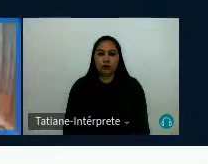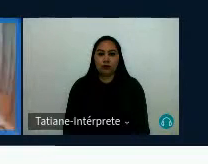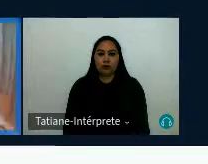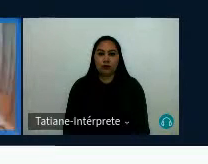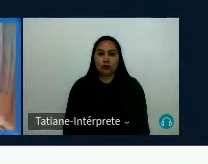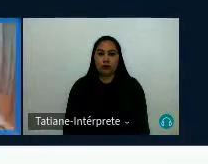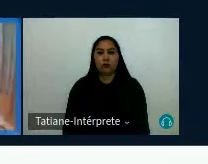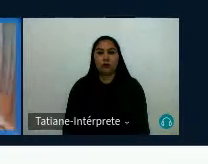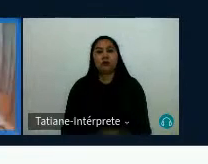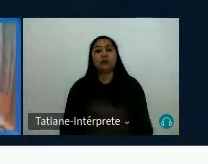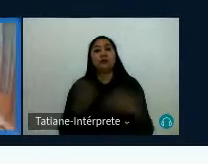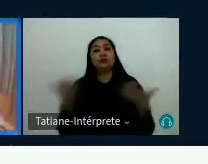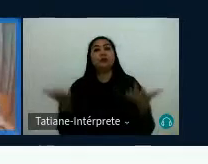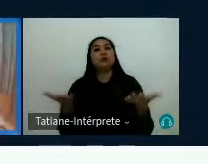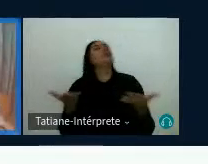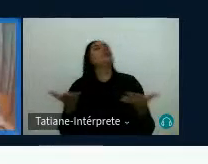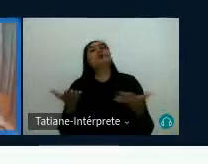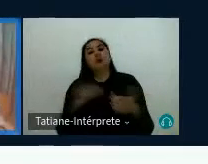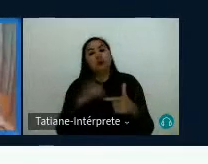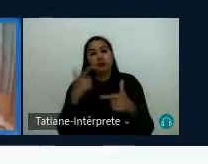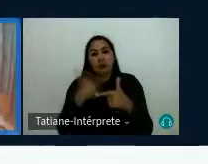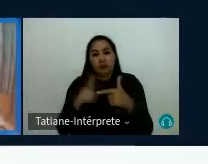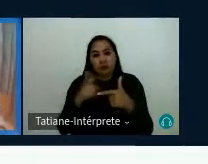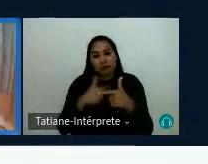Então, após alguns problemas técnicos,